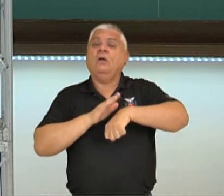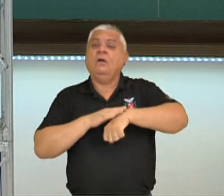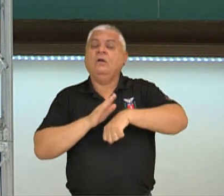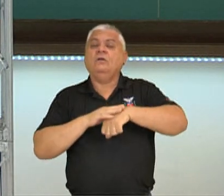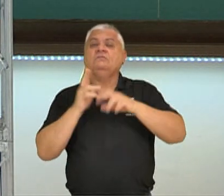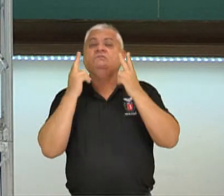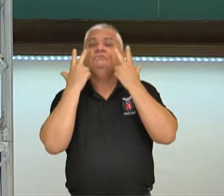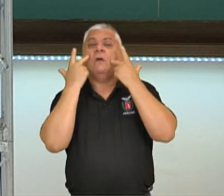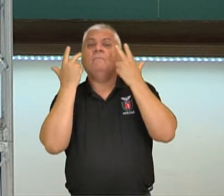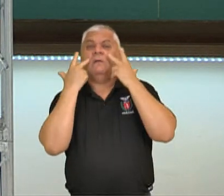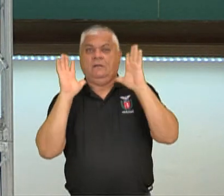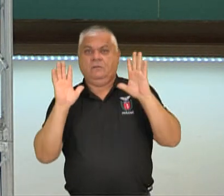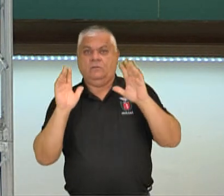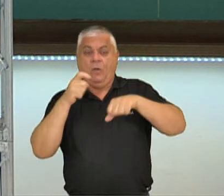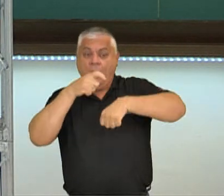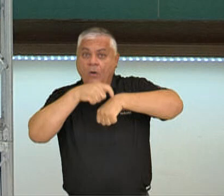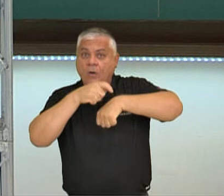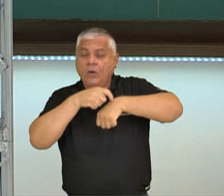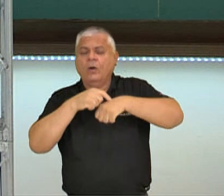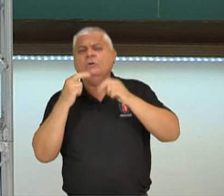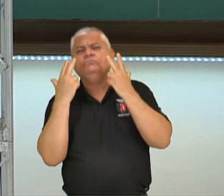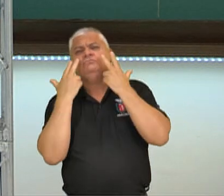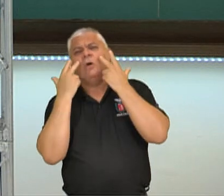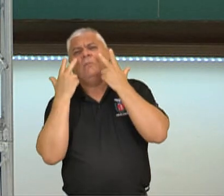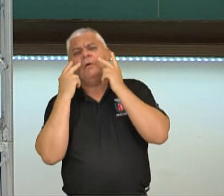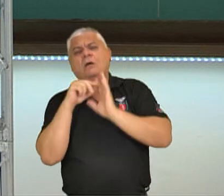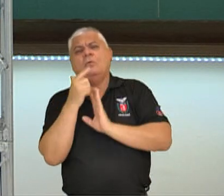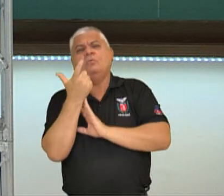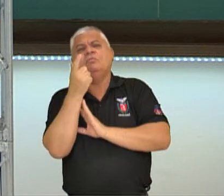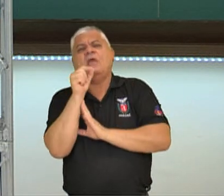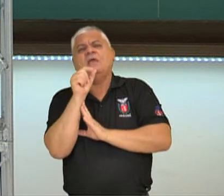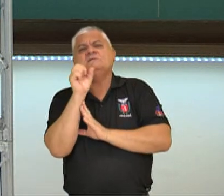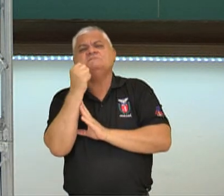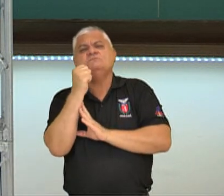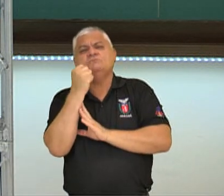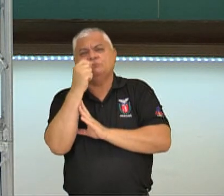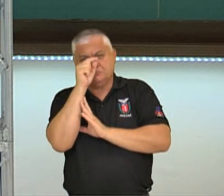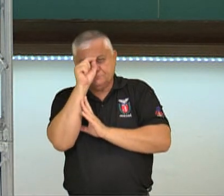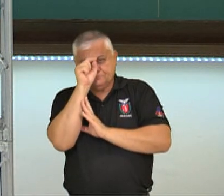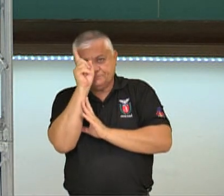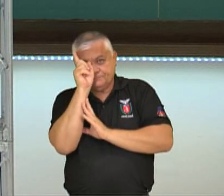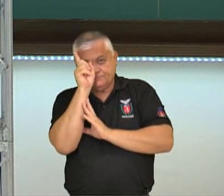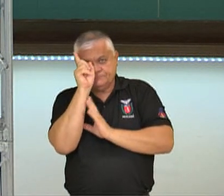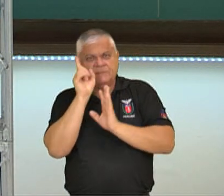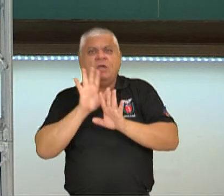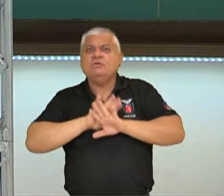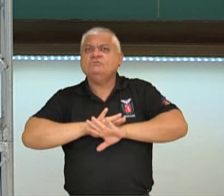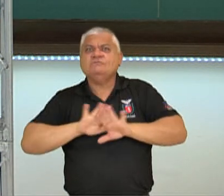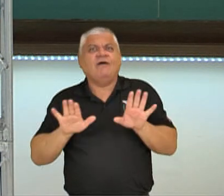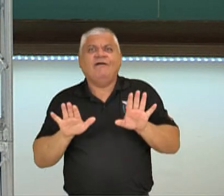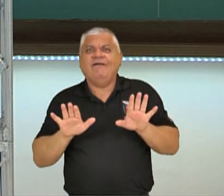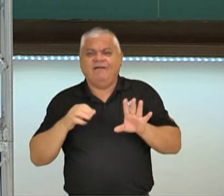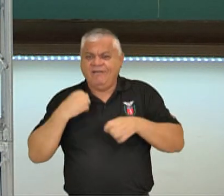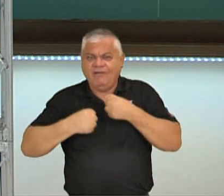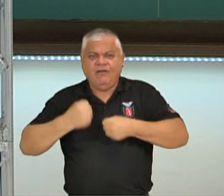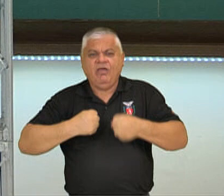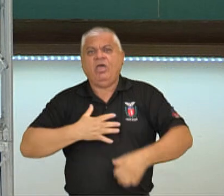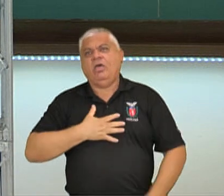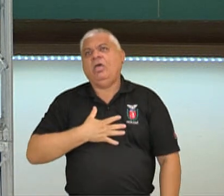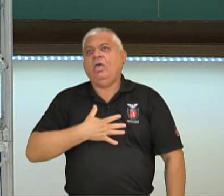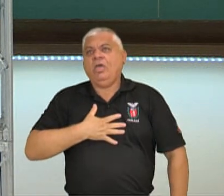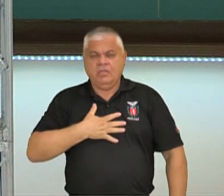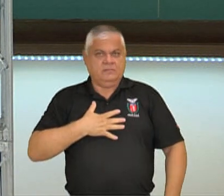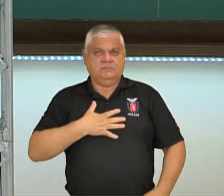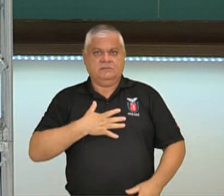velocidade máxima, eu vou conseguir correr 10 segundos, tá? Mais do que isso eu não vou conseguir. Não vou conseguir